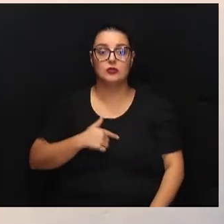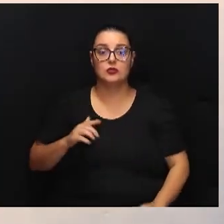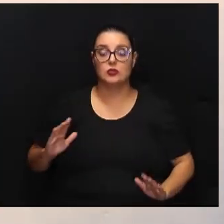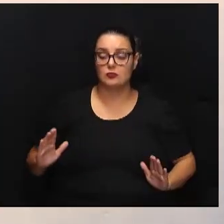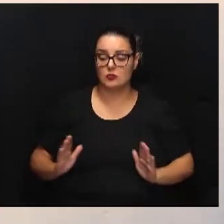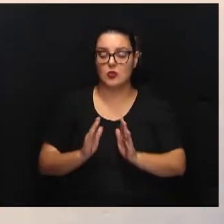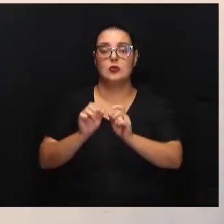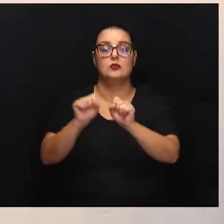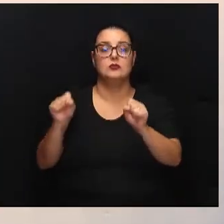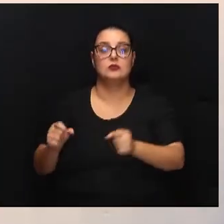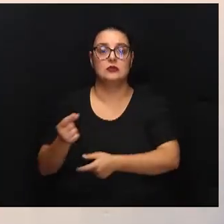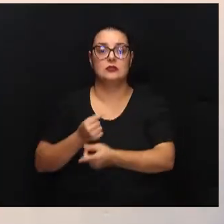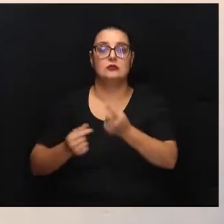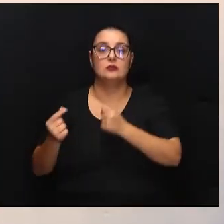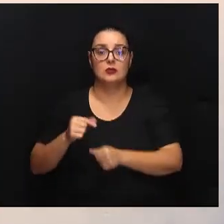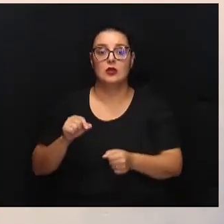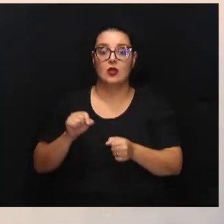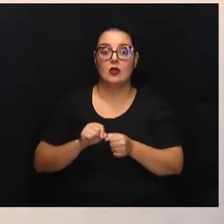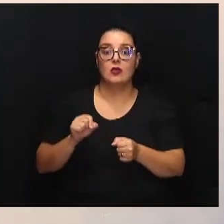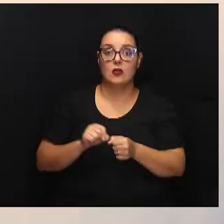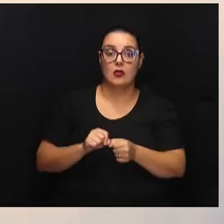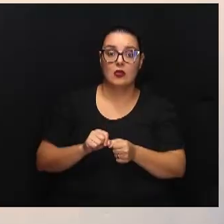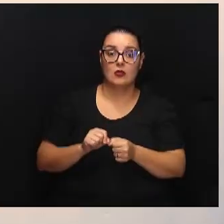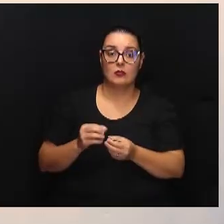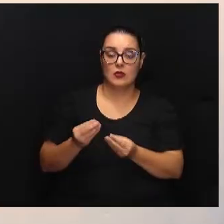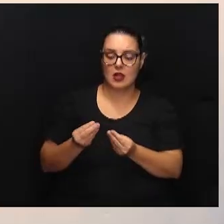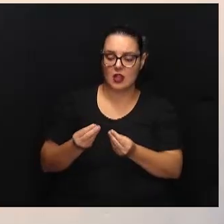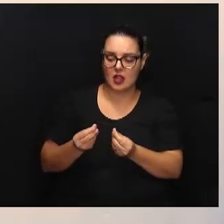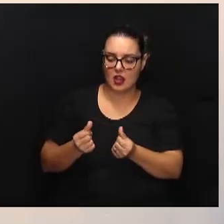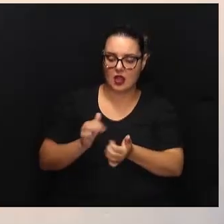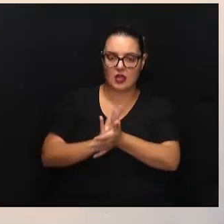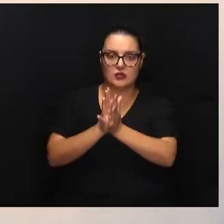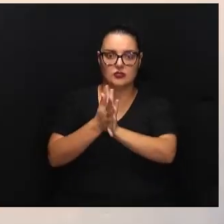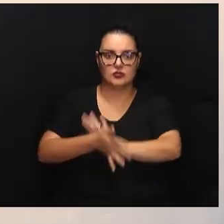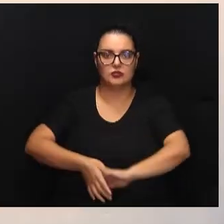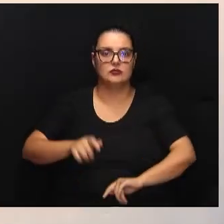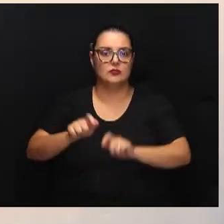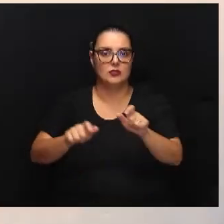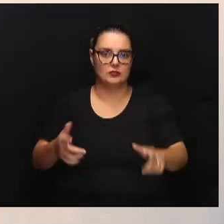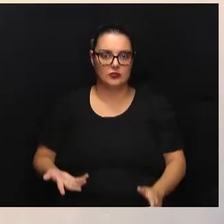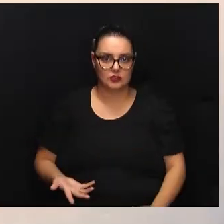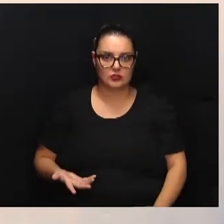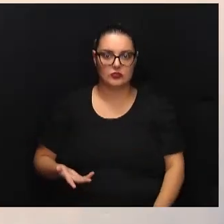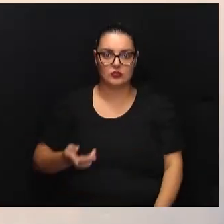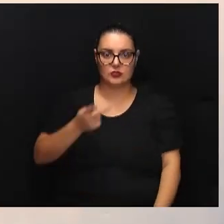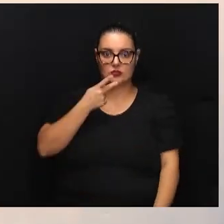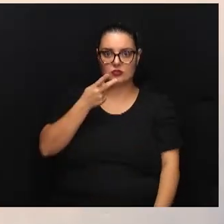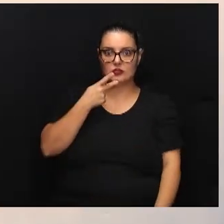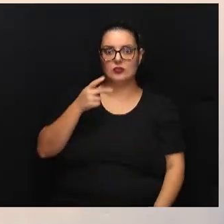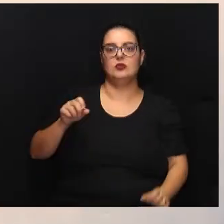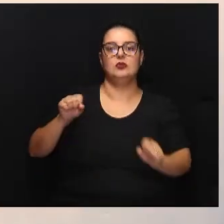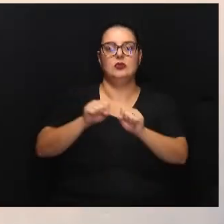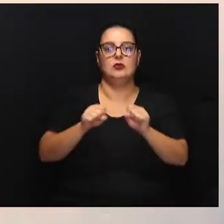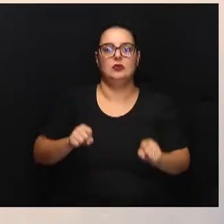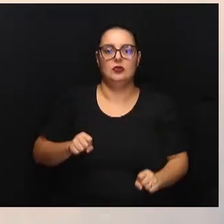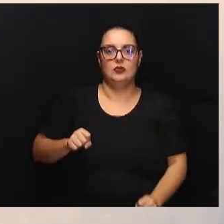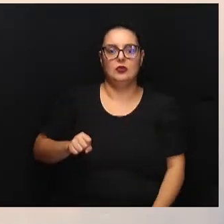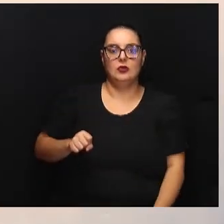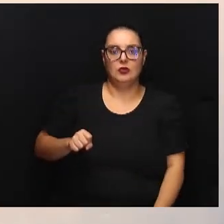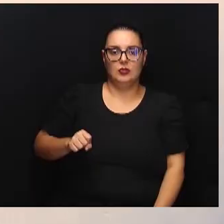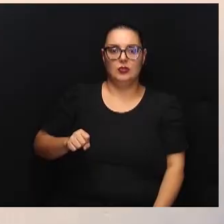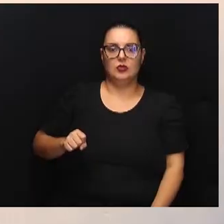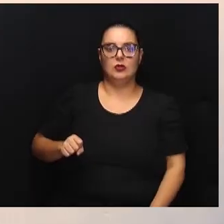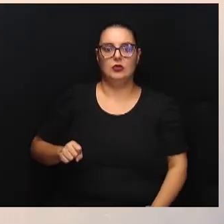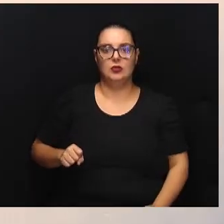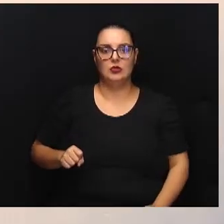triturar e matar pessoas. Nós estamos falando de um sistema com C, que inclusive é cis, né? Ou seja, é